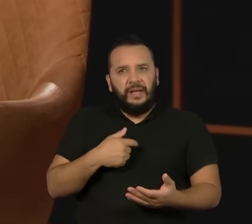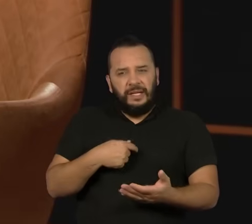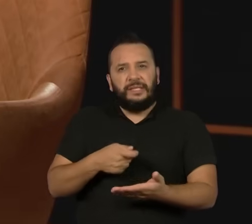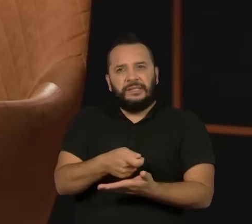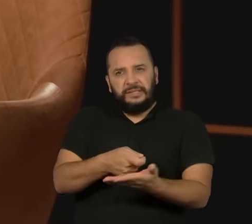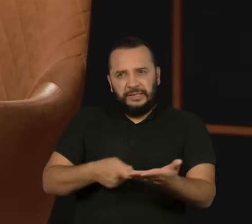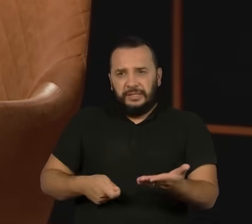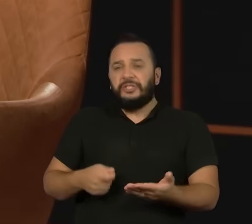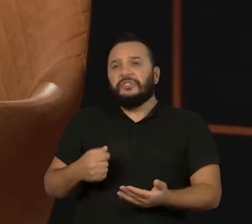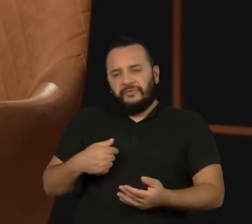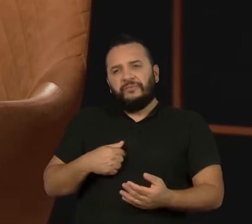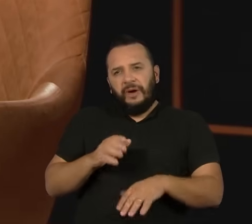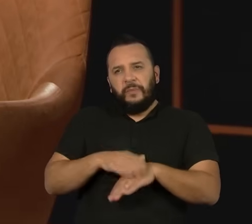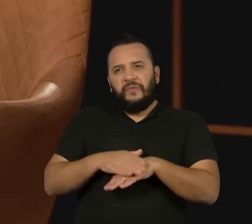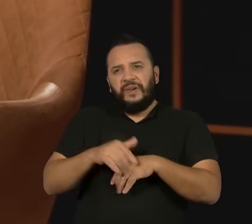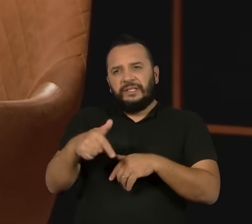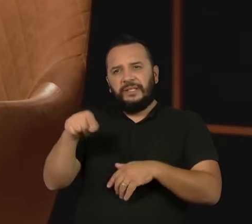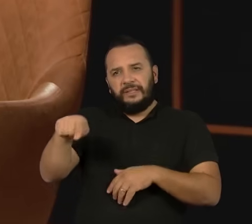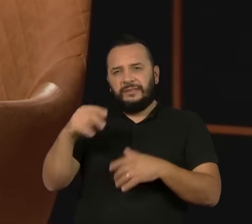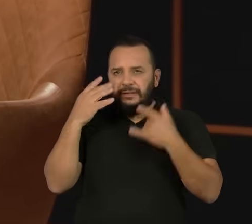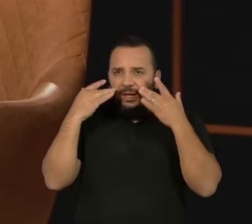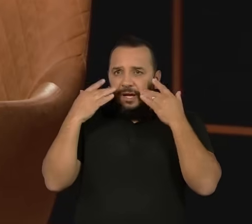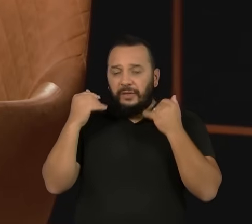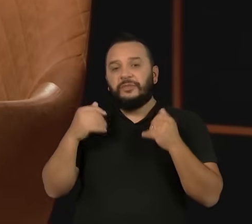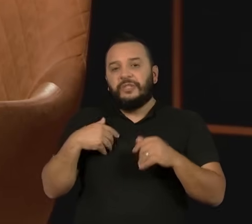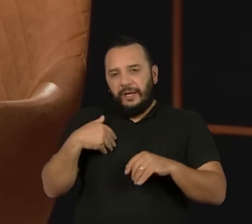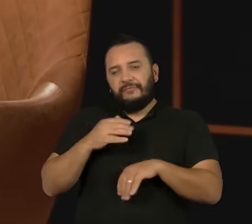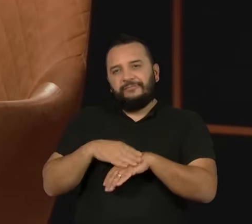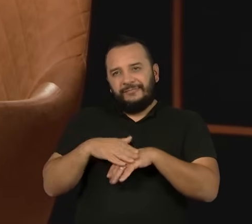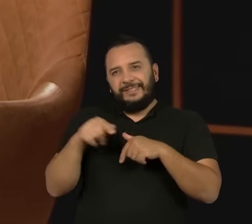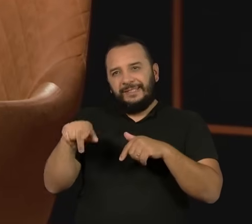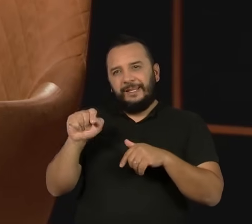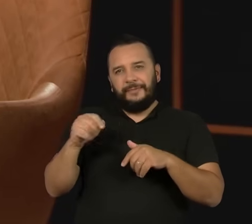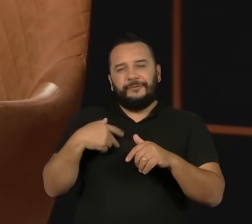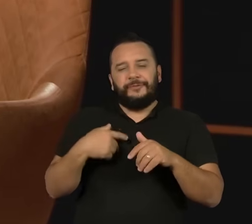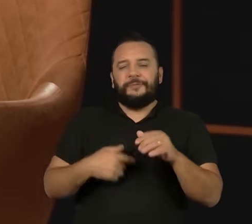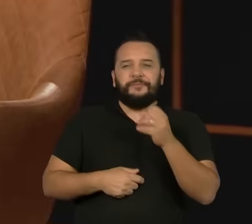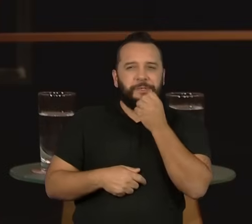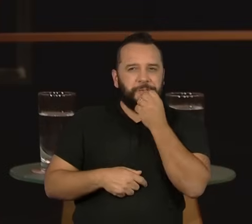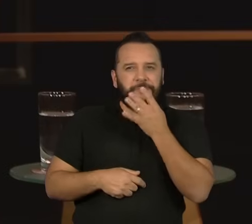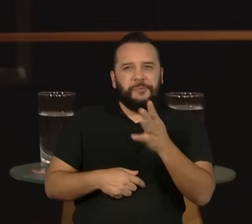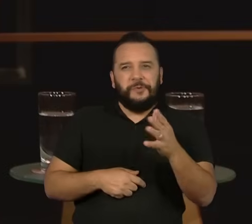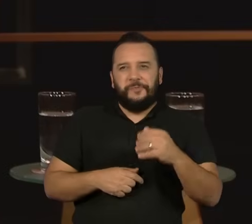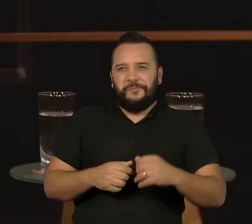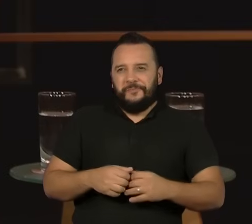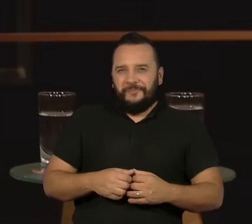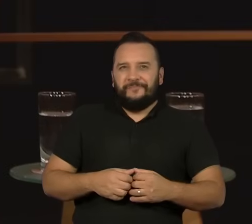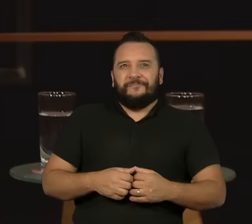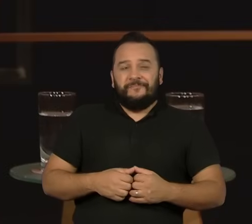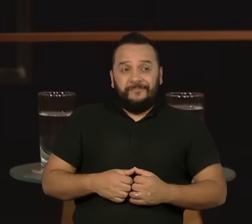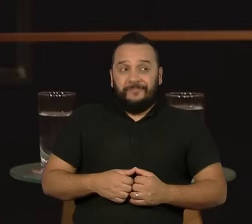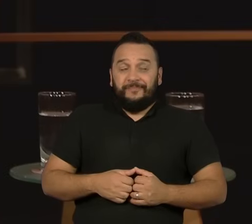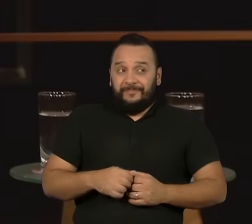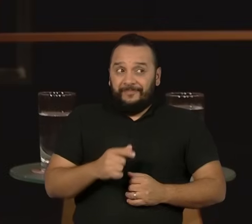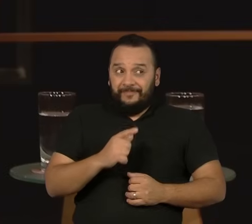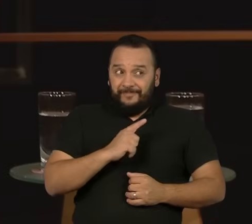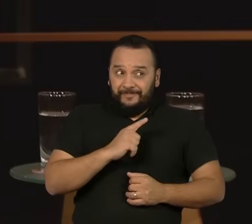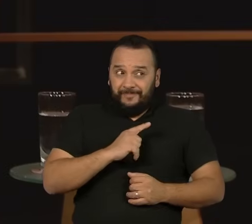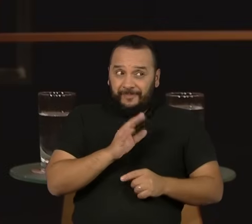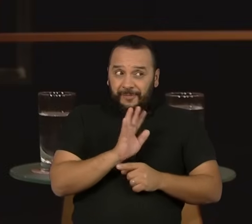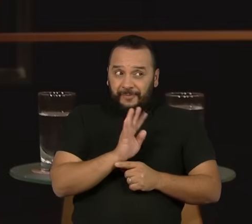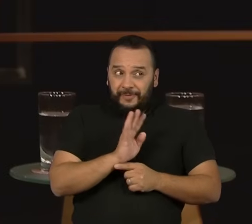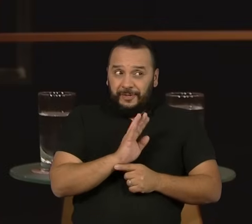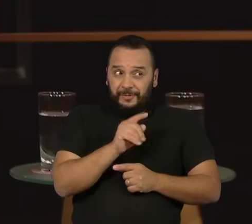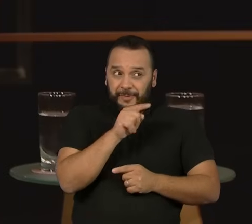fala, vamos fazer Eda Gabler. E aí fizemos. E foi muito bom. Muito bem, nós temos mais uma mensagem